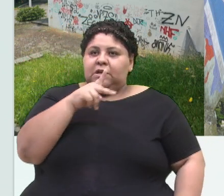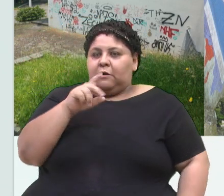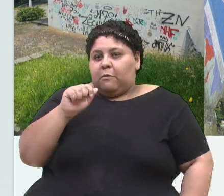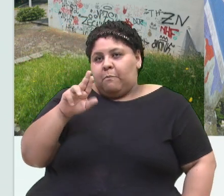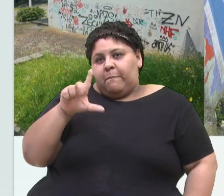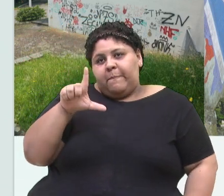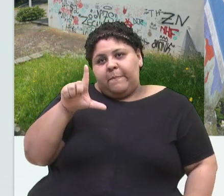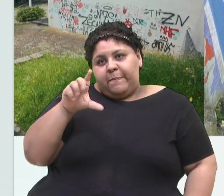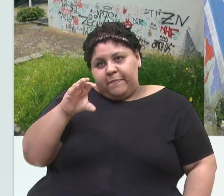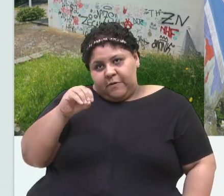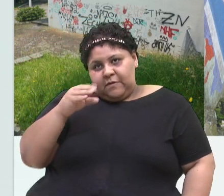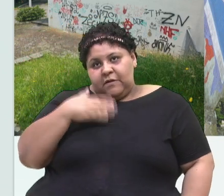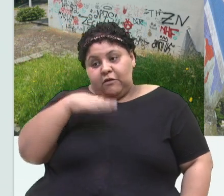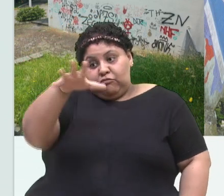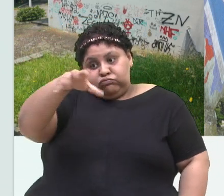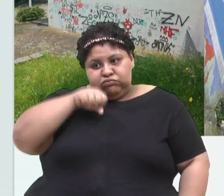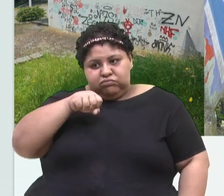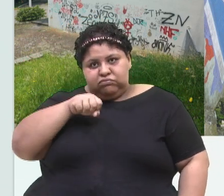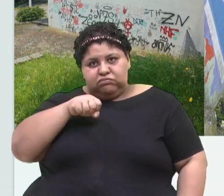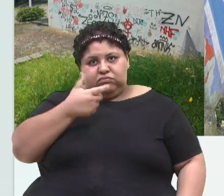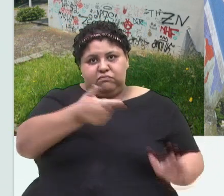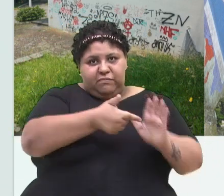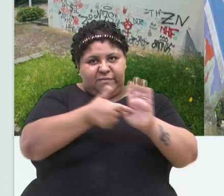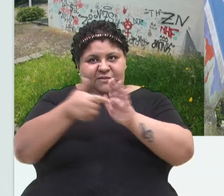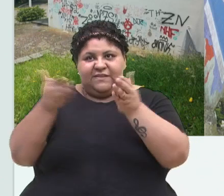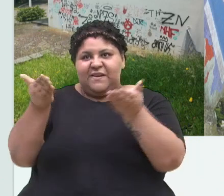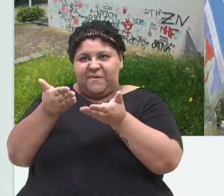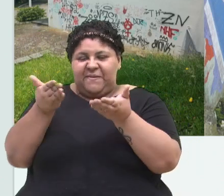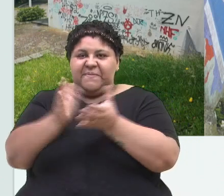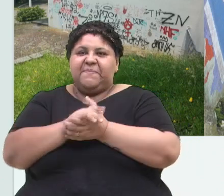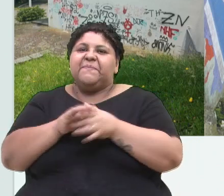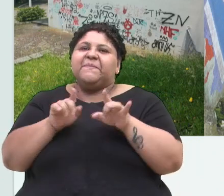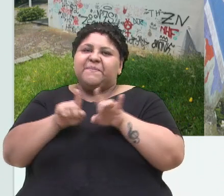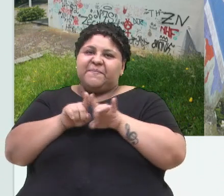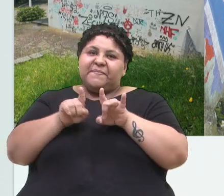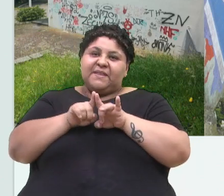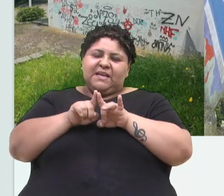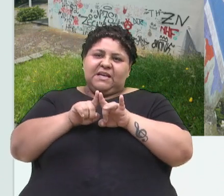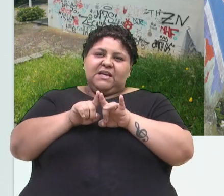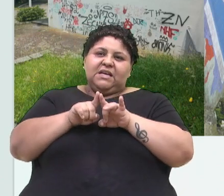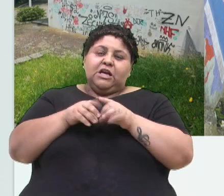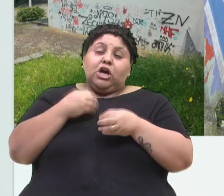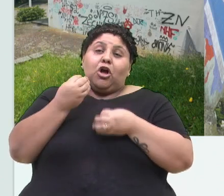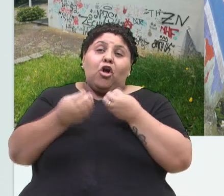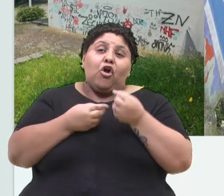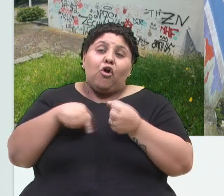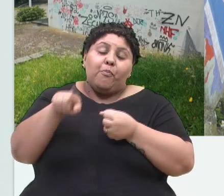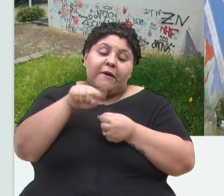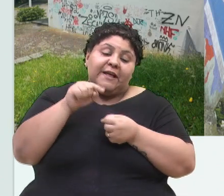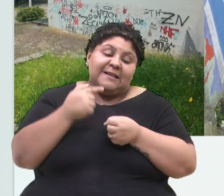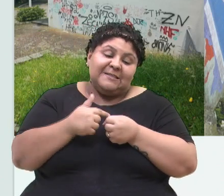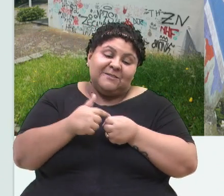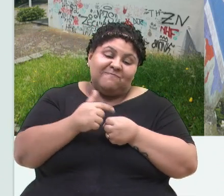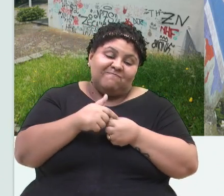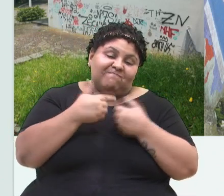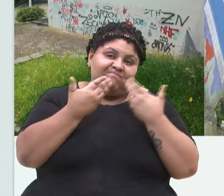que eu me apropriei delas para trazer para vocês verem também simbolicamente de como a nossa cidade está.